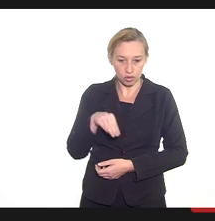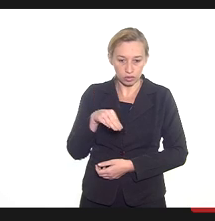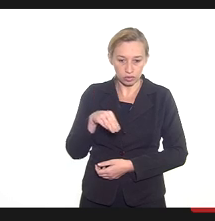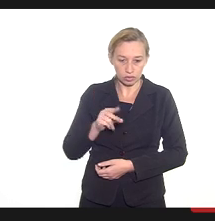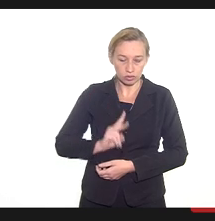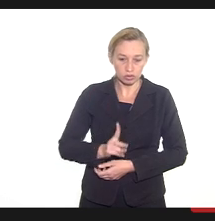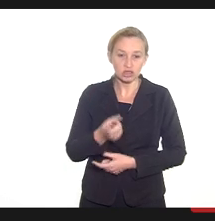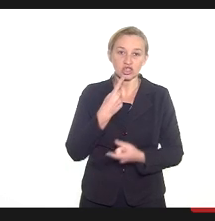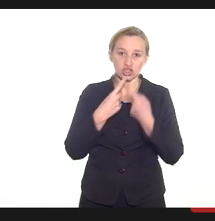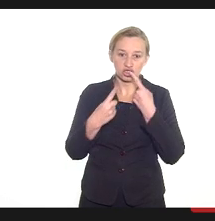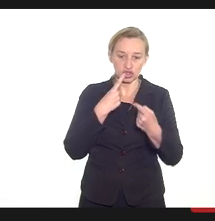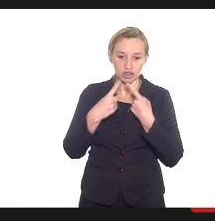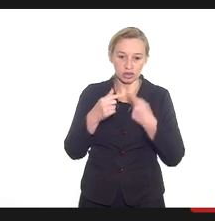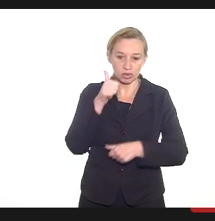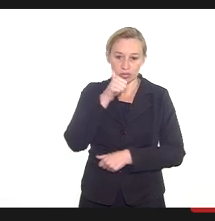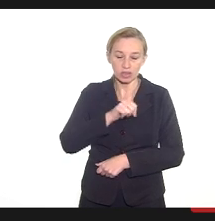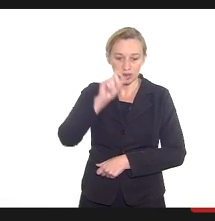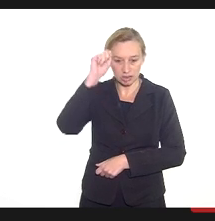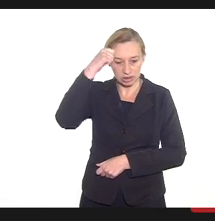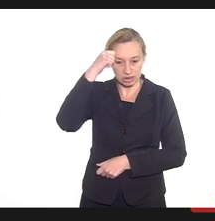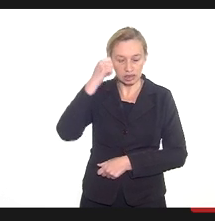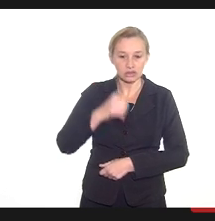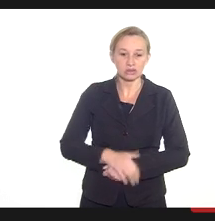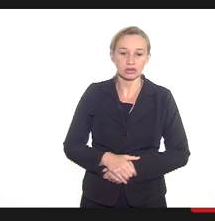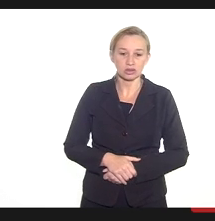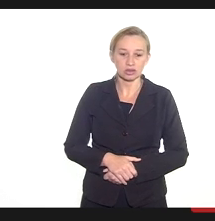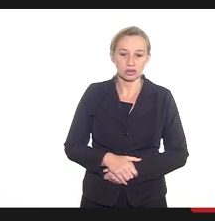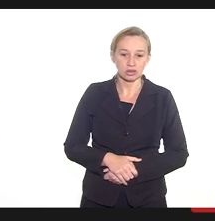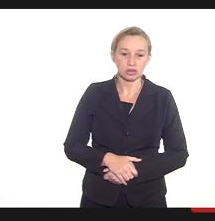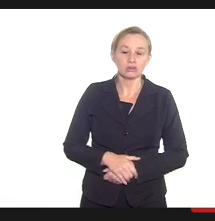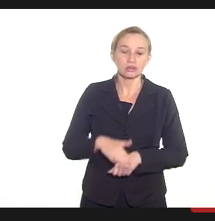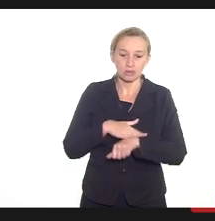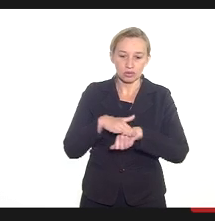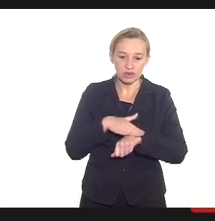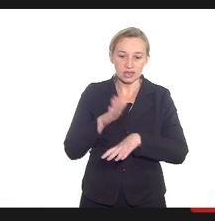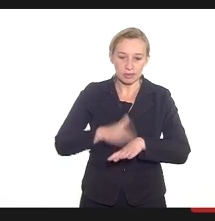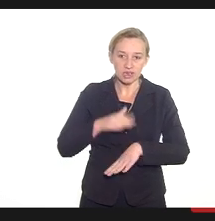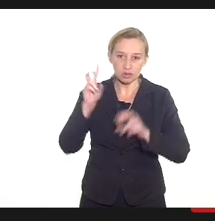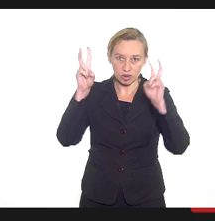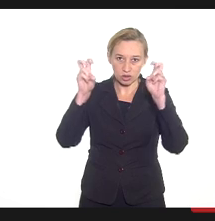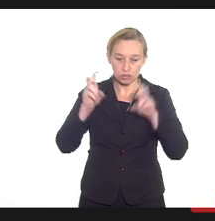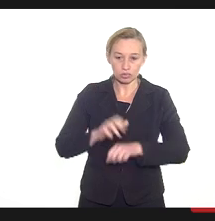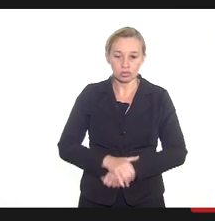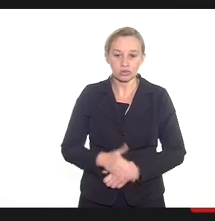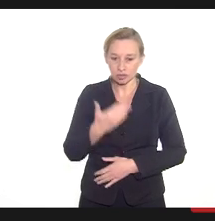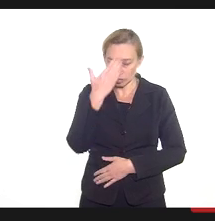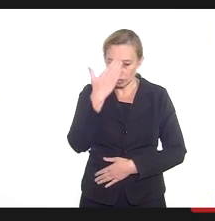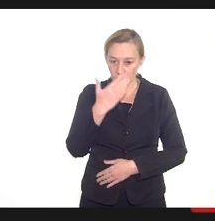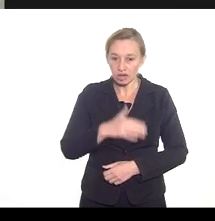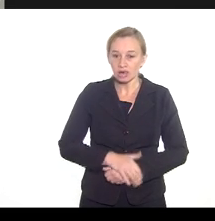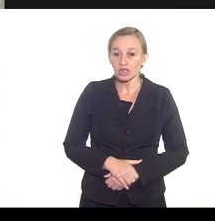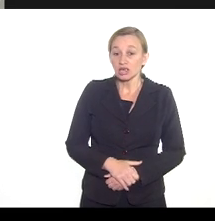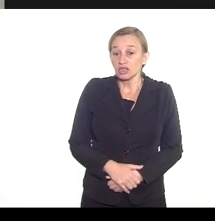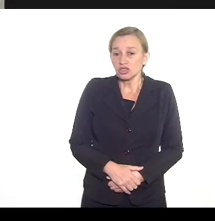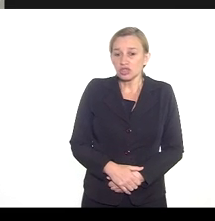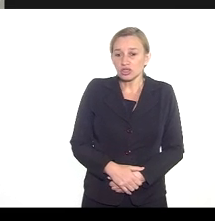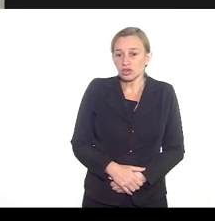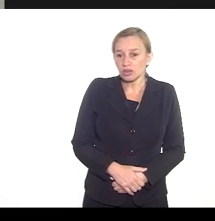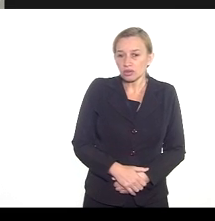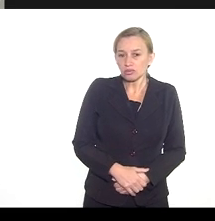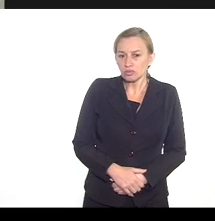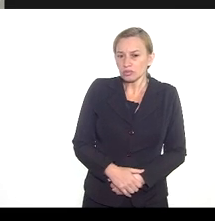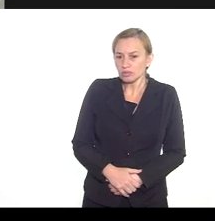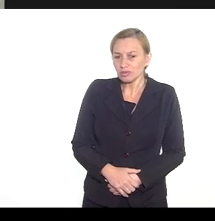Permanente de Diálogo das Mulheres Negras, e a gente precisa conversar mais sobre isso. Muito agradecida. Bom dia.